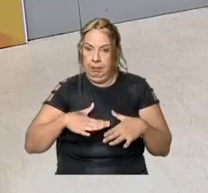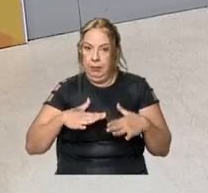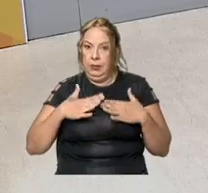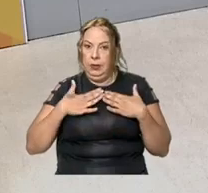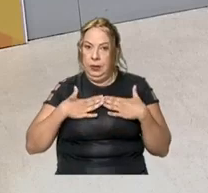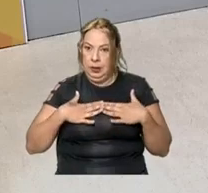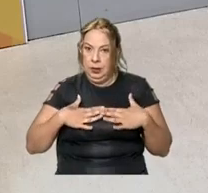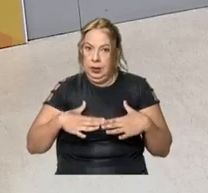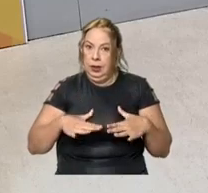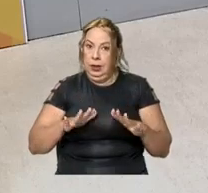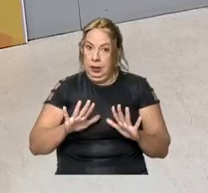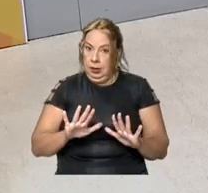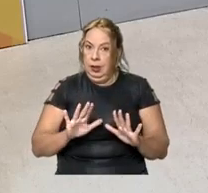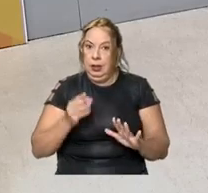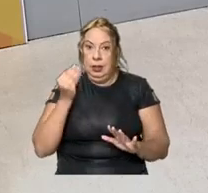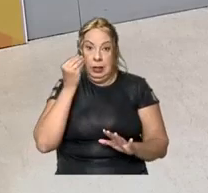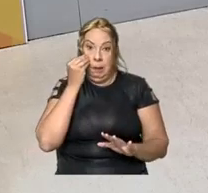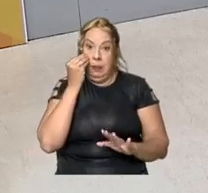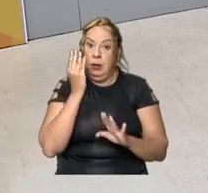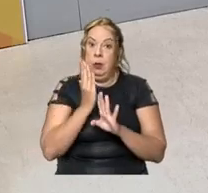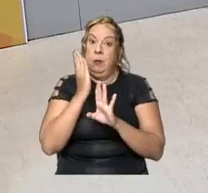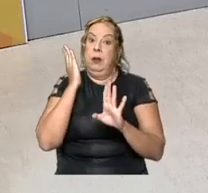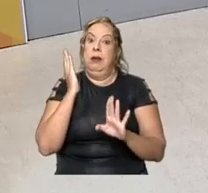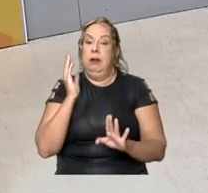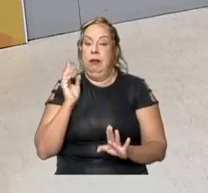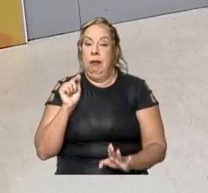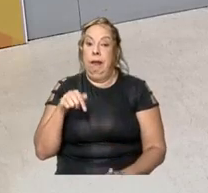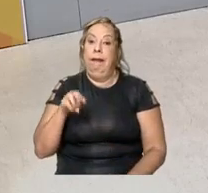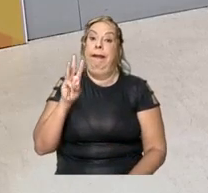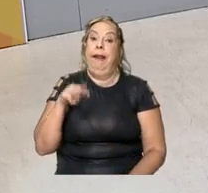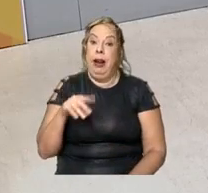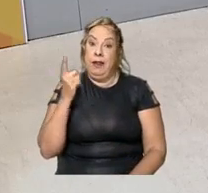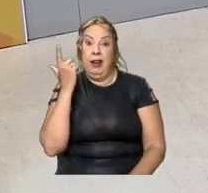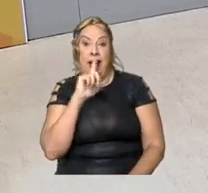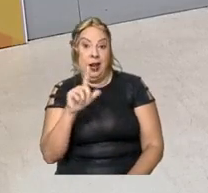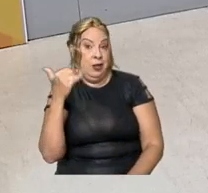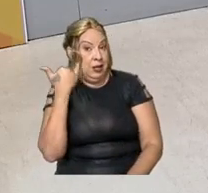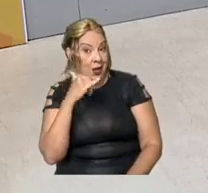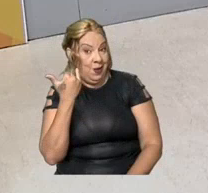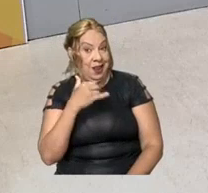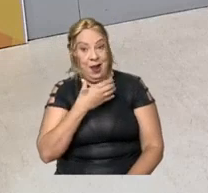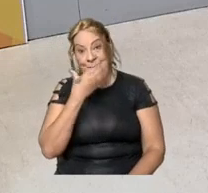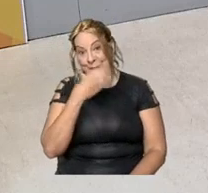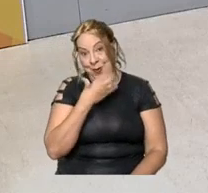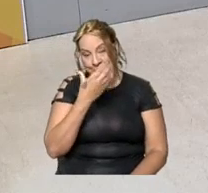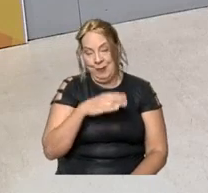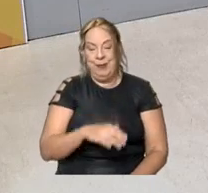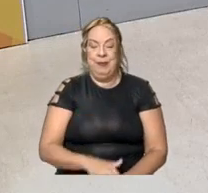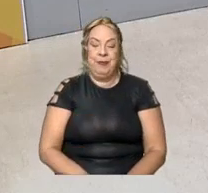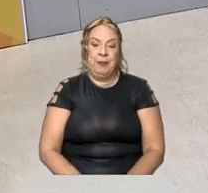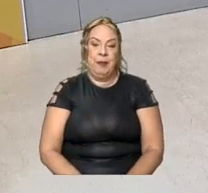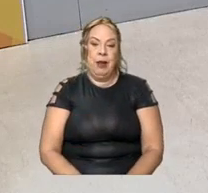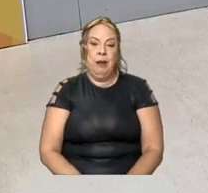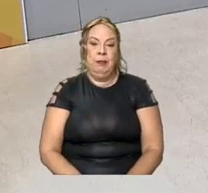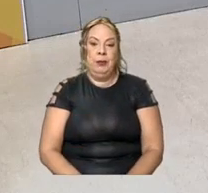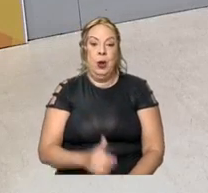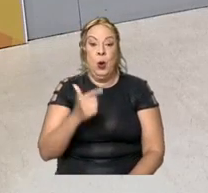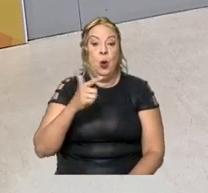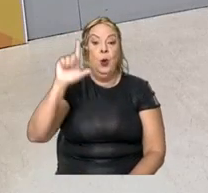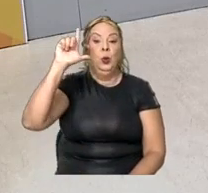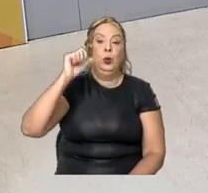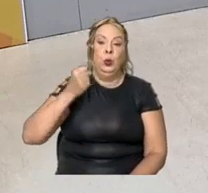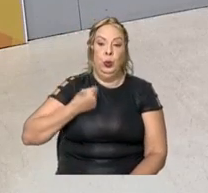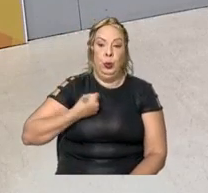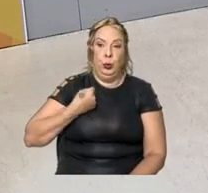vamos seguindo. Uma hora saberemos quem vai levar o iPhone 14 Pro, que é o nosso segundo prêmio. Vamos ver, será que é com